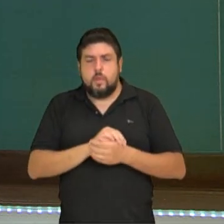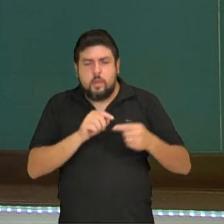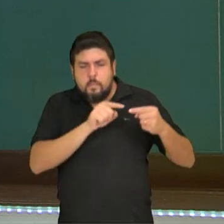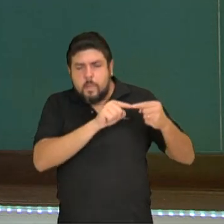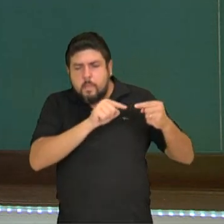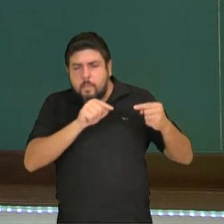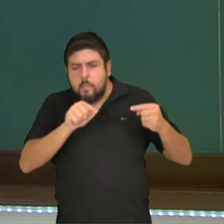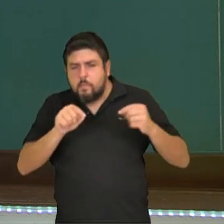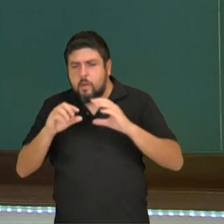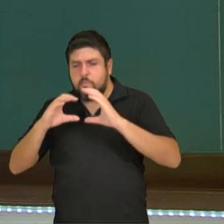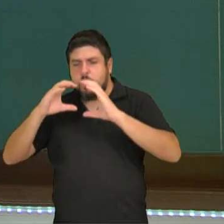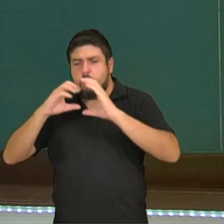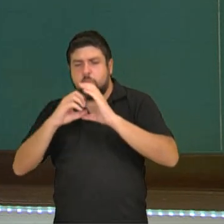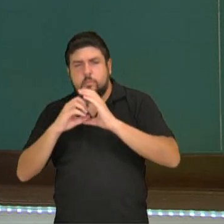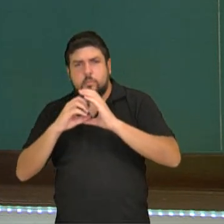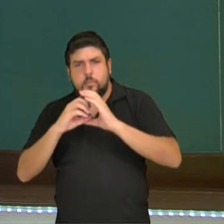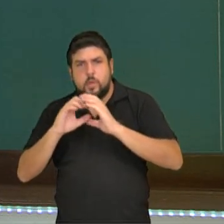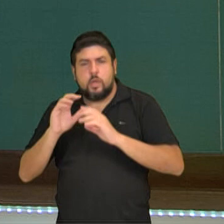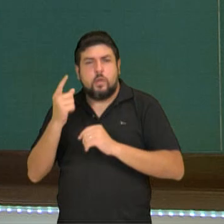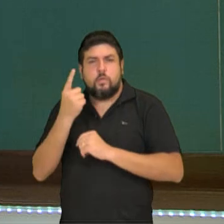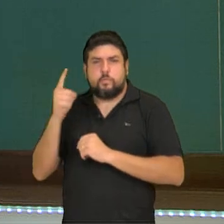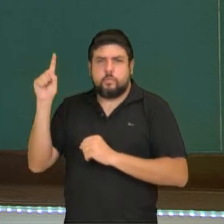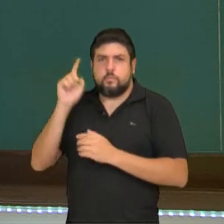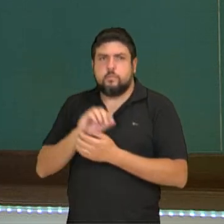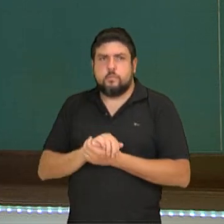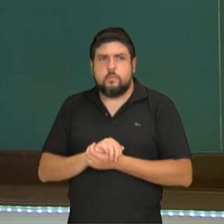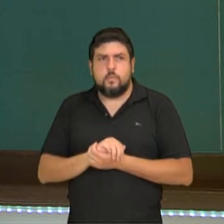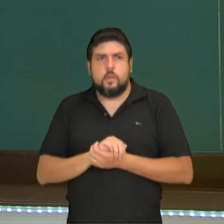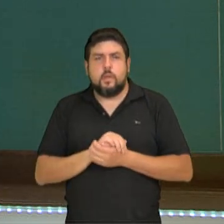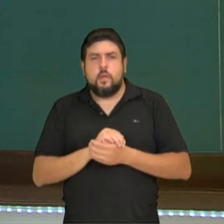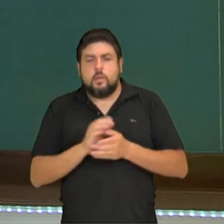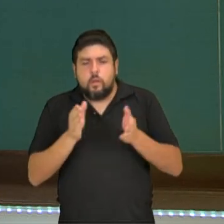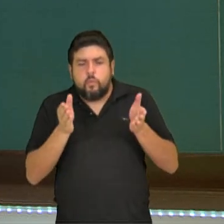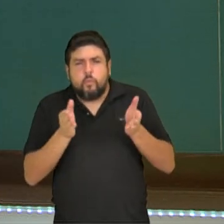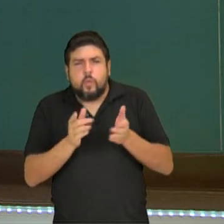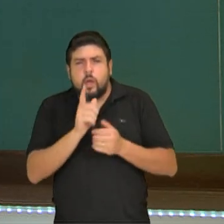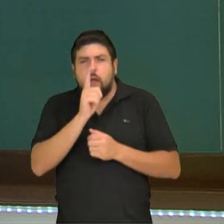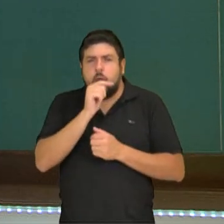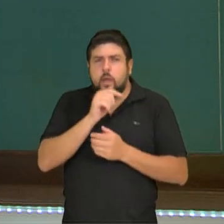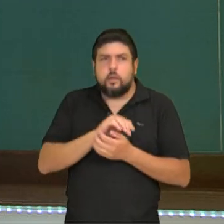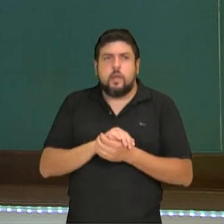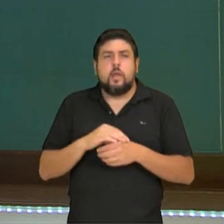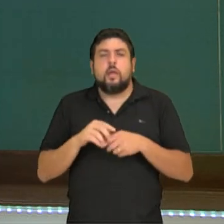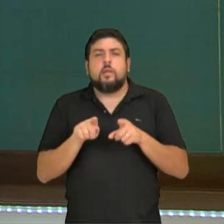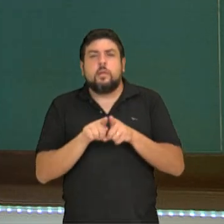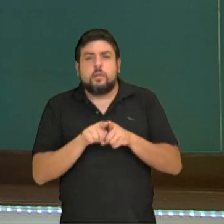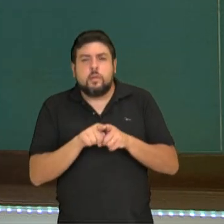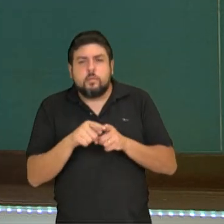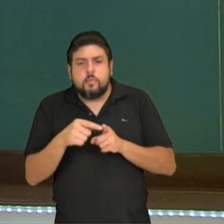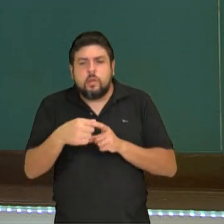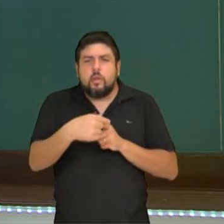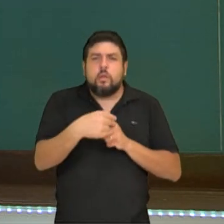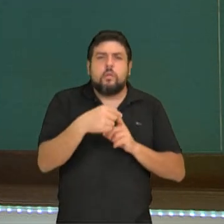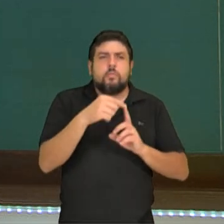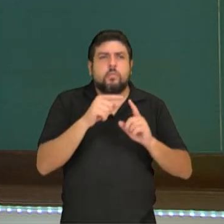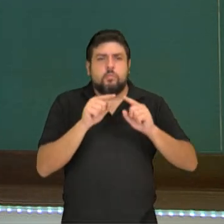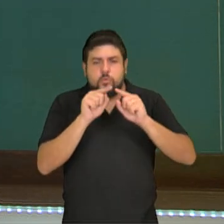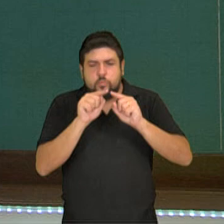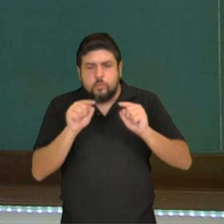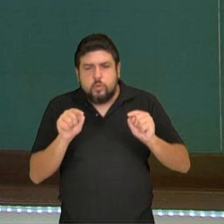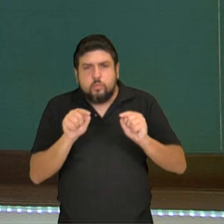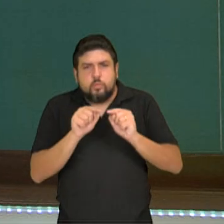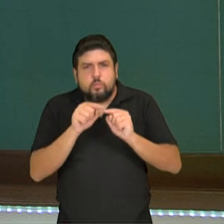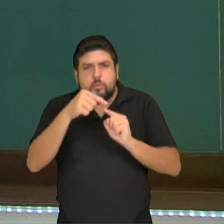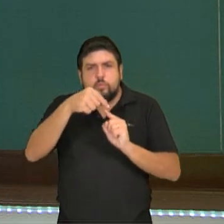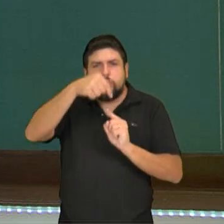onde acaba, o ponto de água, onde você pode se hidratar, e as linhas de norte. Então, geralmente, eles colocam o norte para você saber ali com a